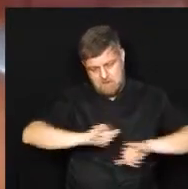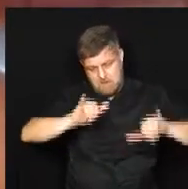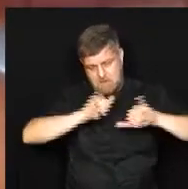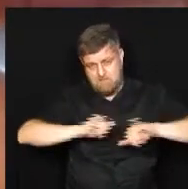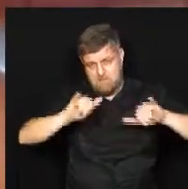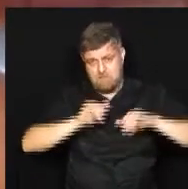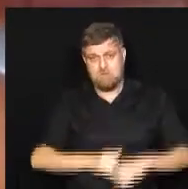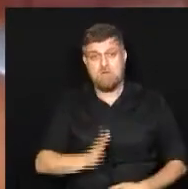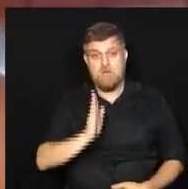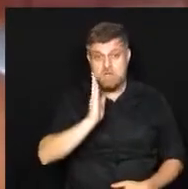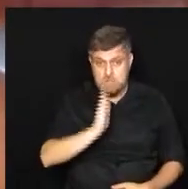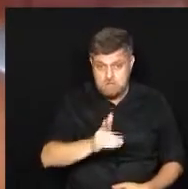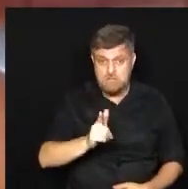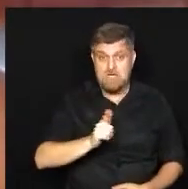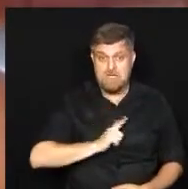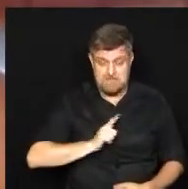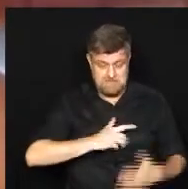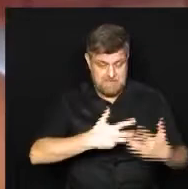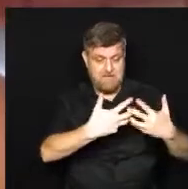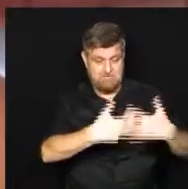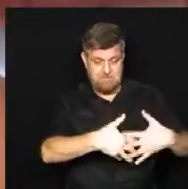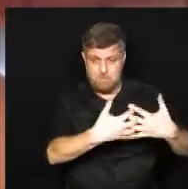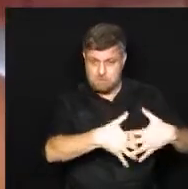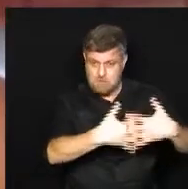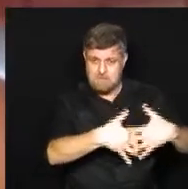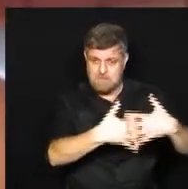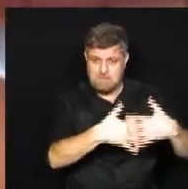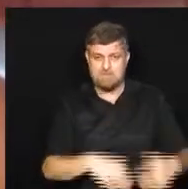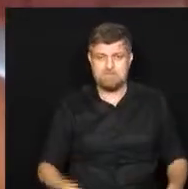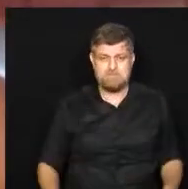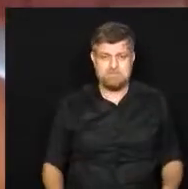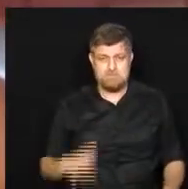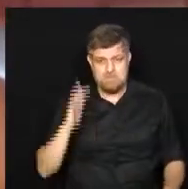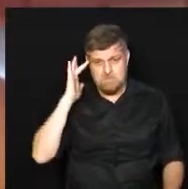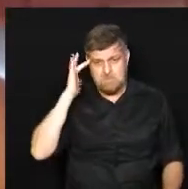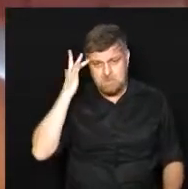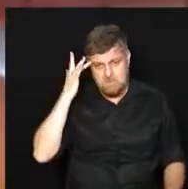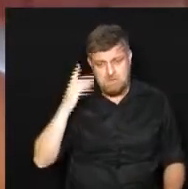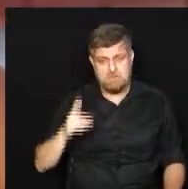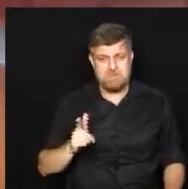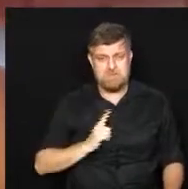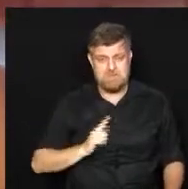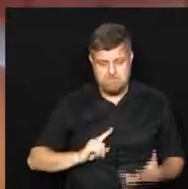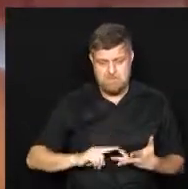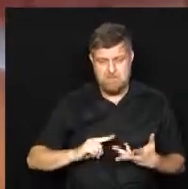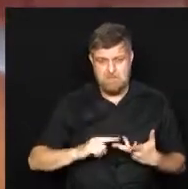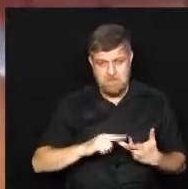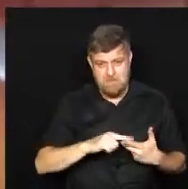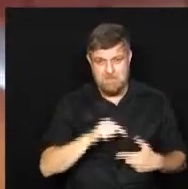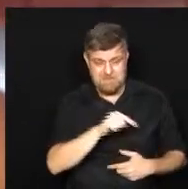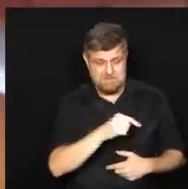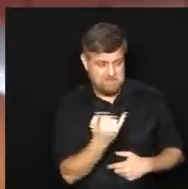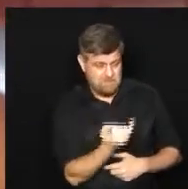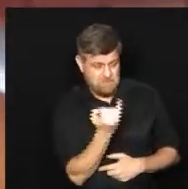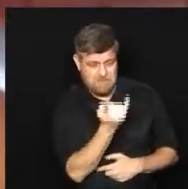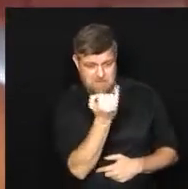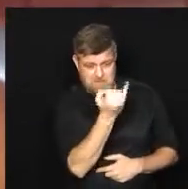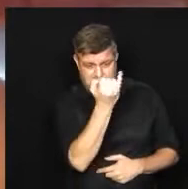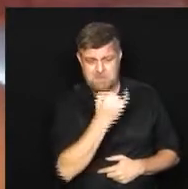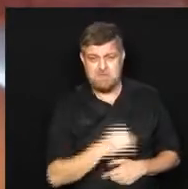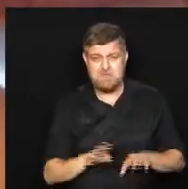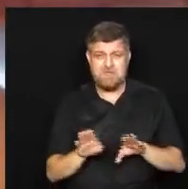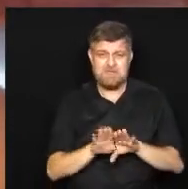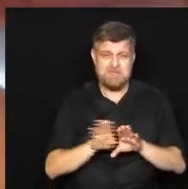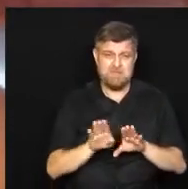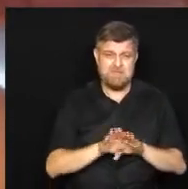esse serviço já está em funcionamento. O que eu acho que, assim, algumas questões aí, esse serviço é super importante